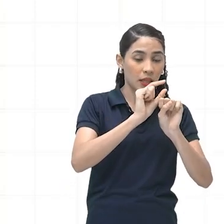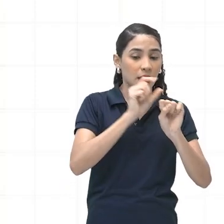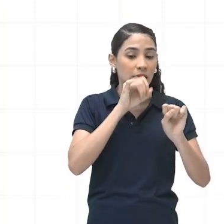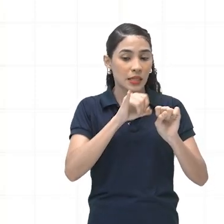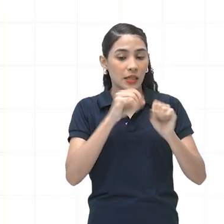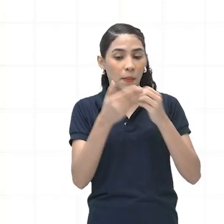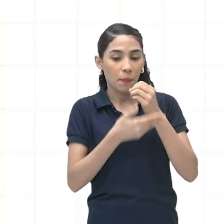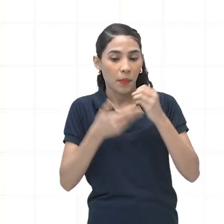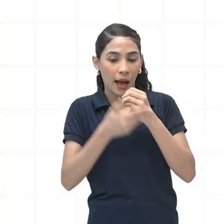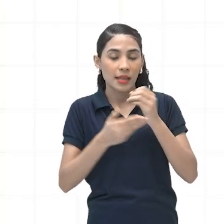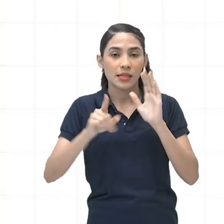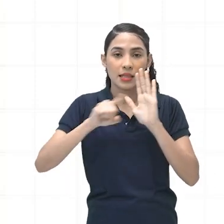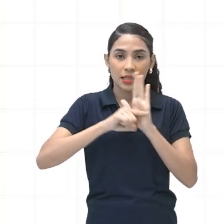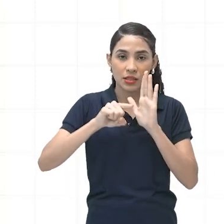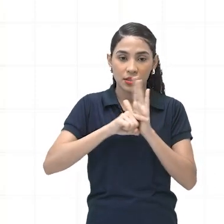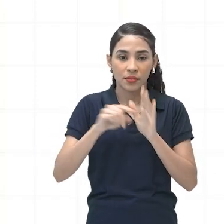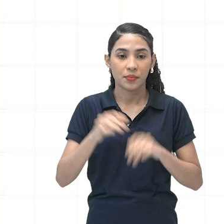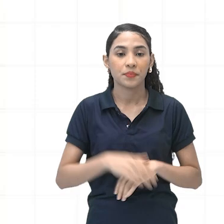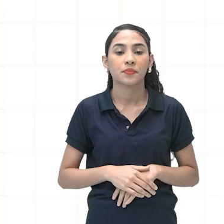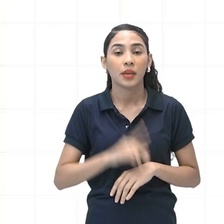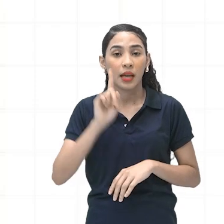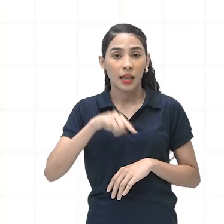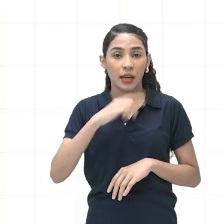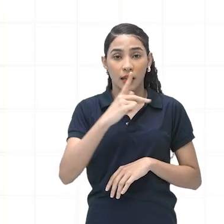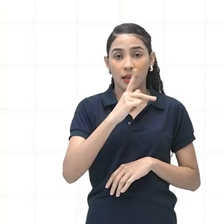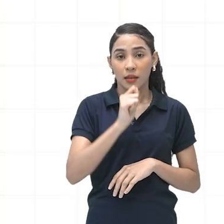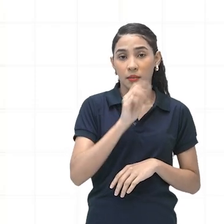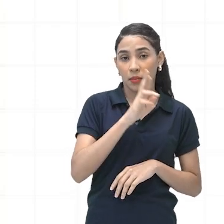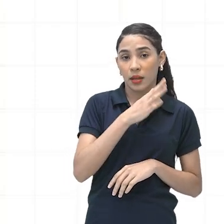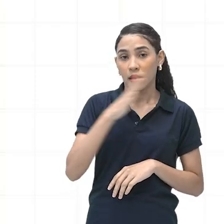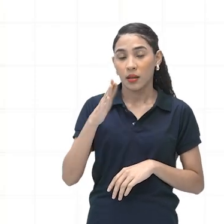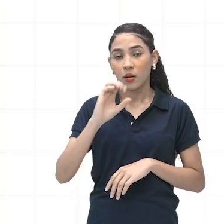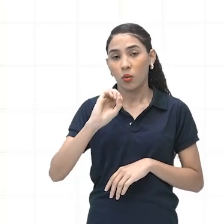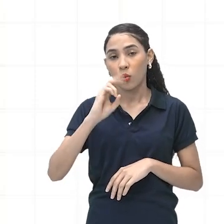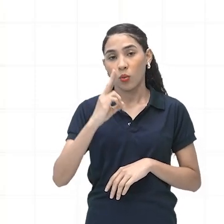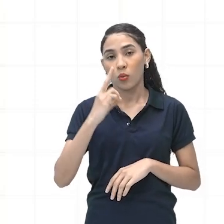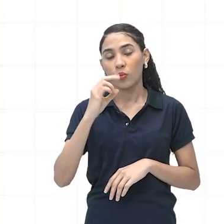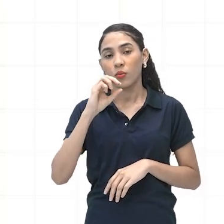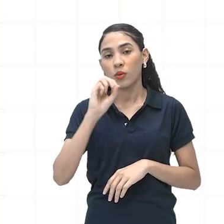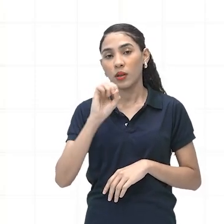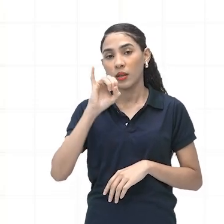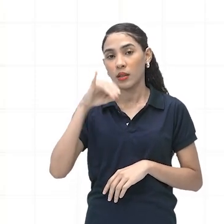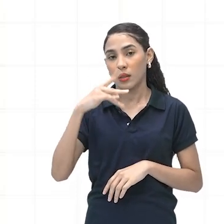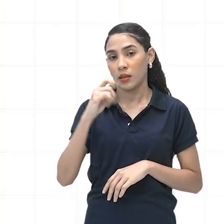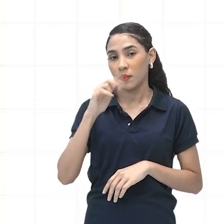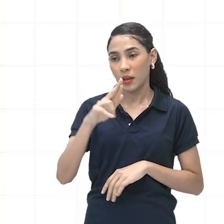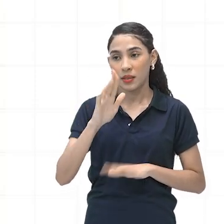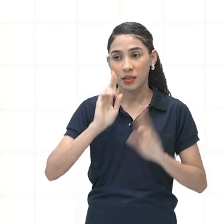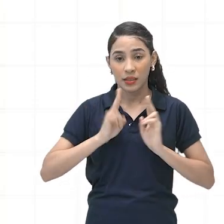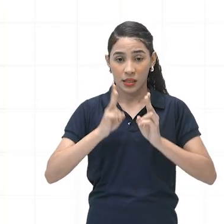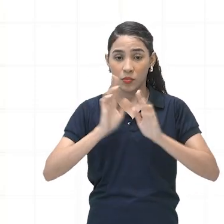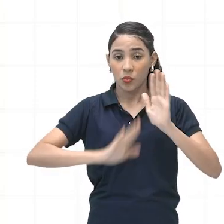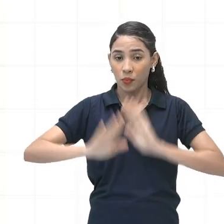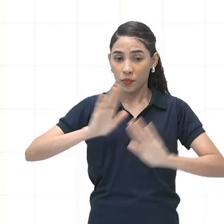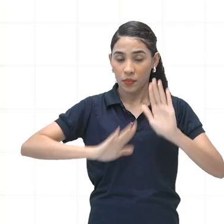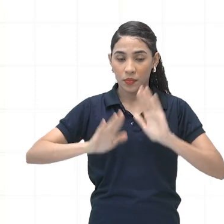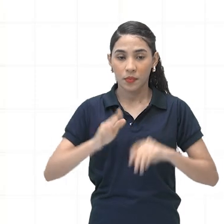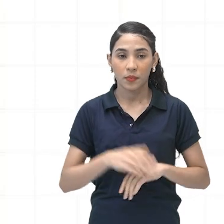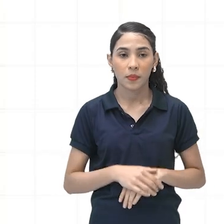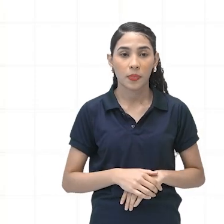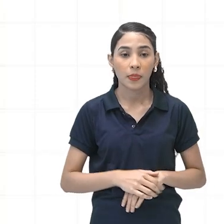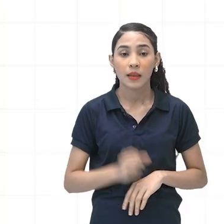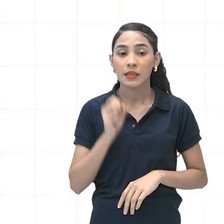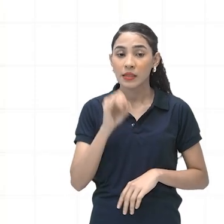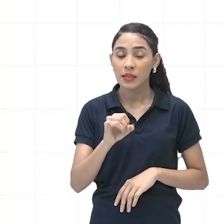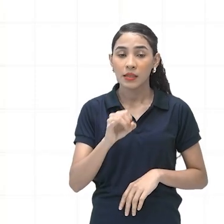é negativa, quando o radicando é negativo, é par ou ímpar. Então, eu tenho sempre que tomar esse cuidado, se esse índice é par ou ímpar.